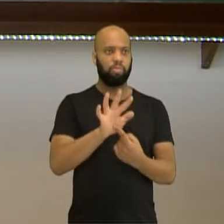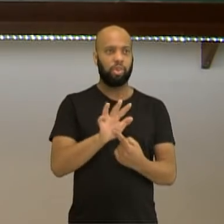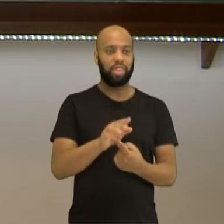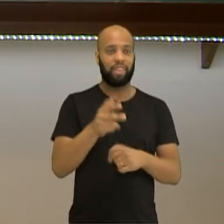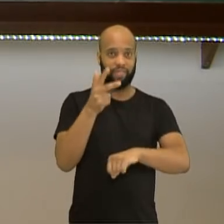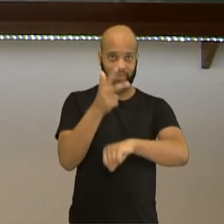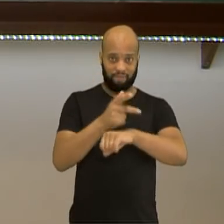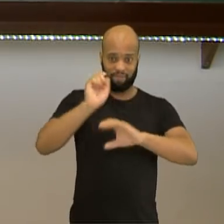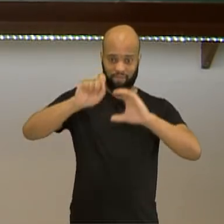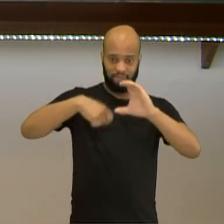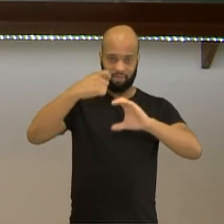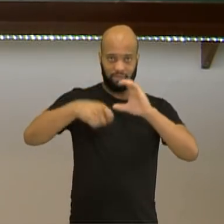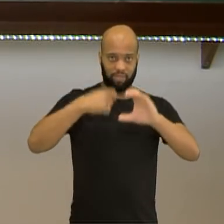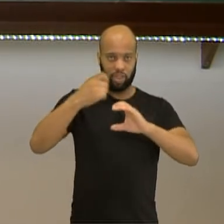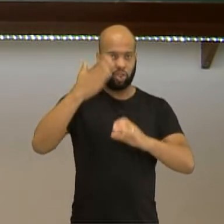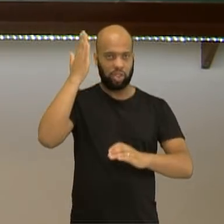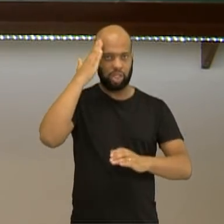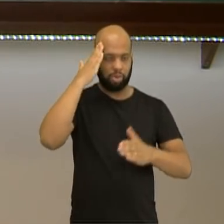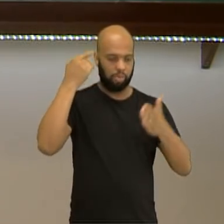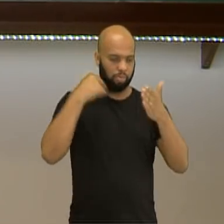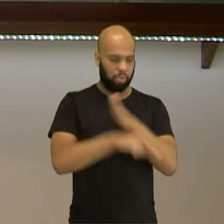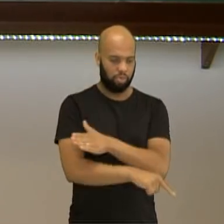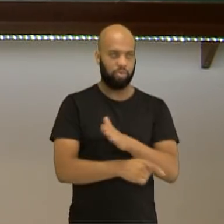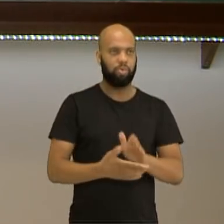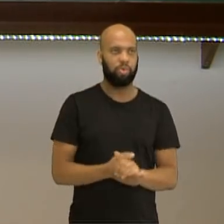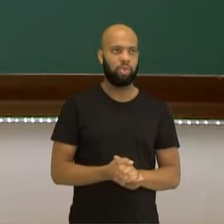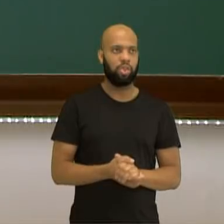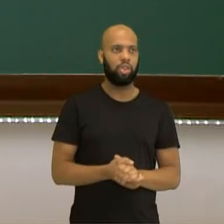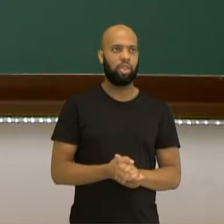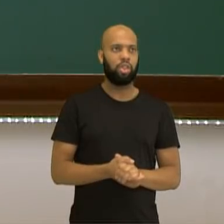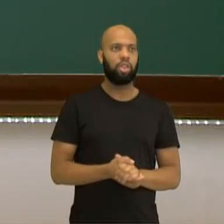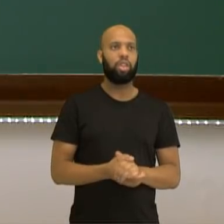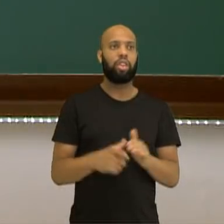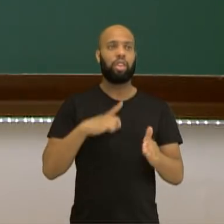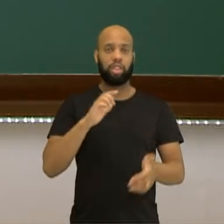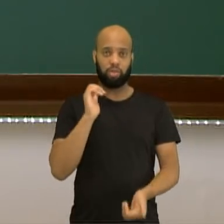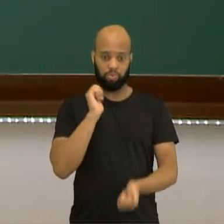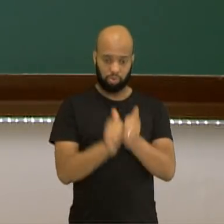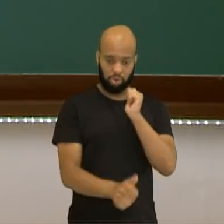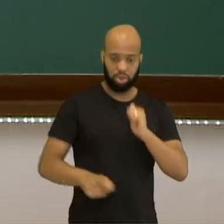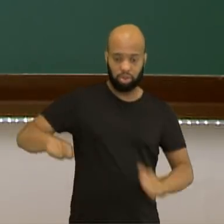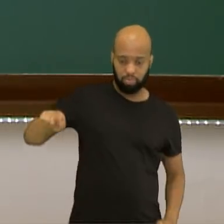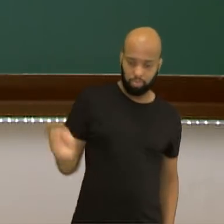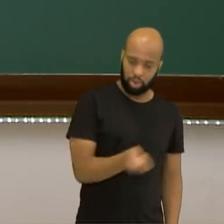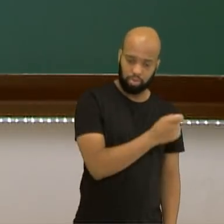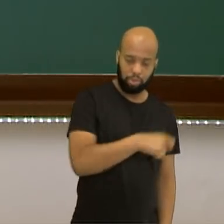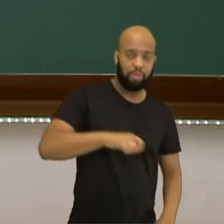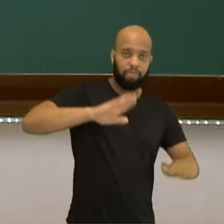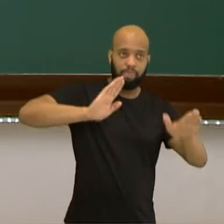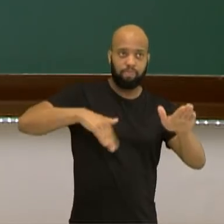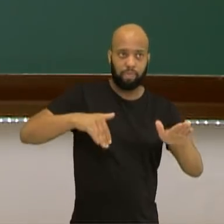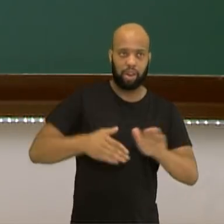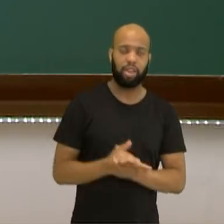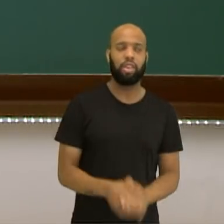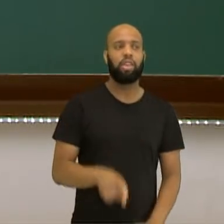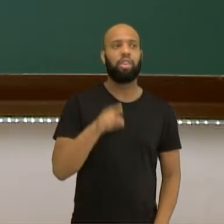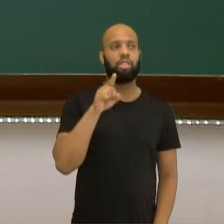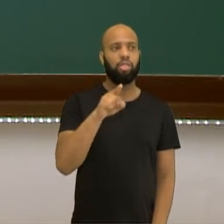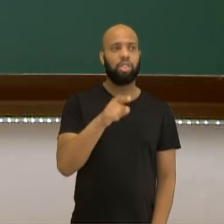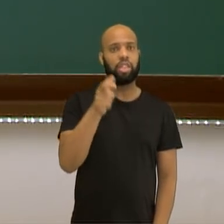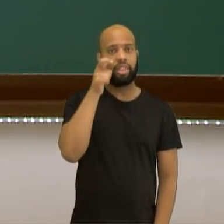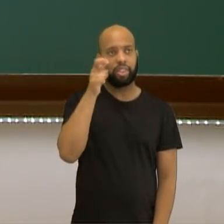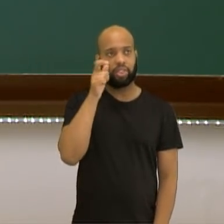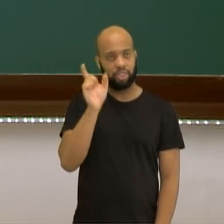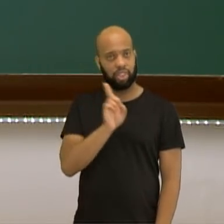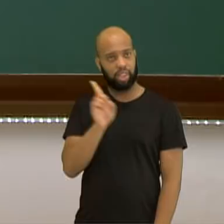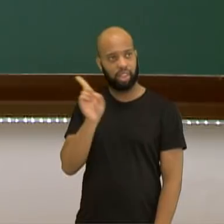2 vídeos do Saiba Mais para vocês. O esporte ou frescobol. Eu indico vocês assistirem